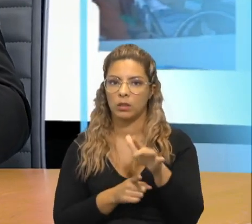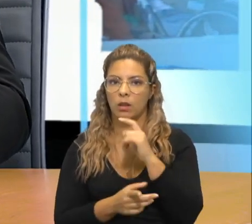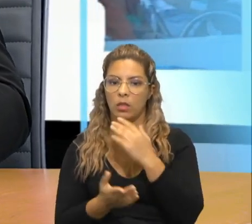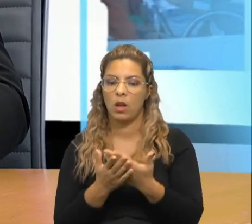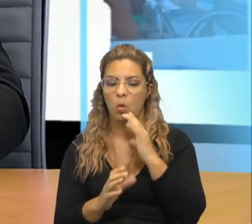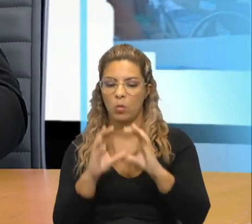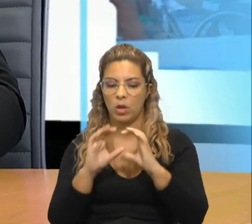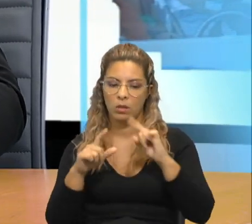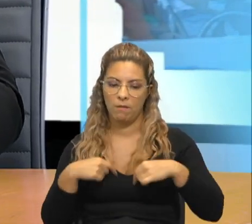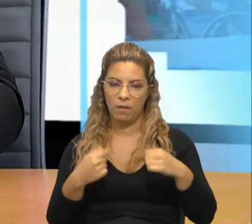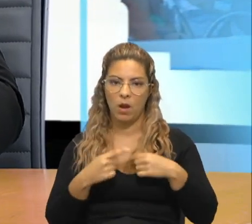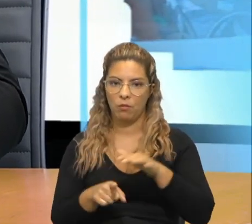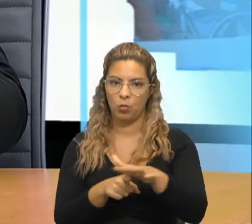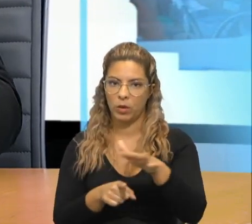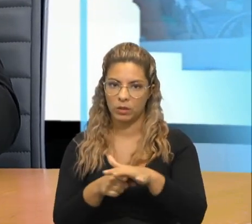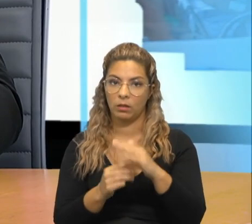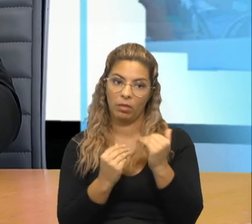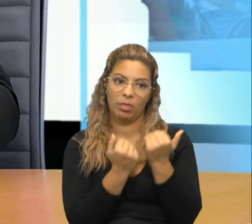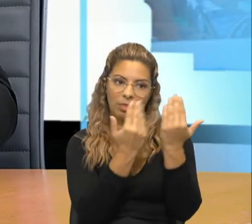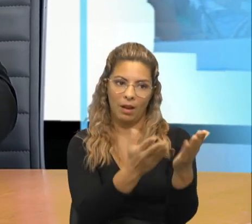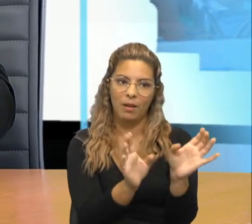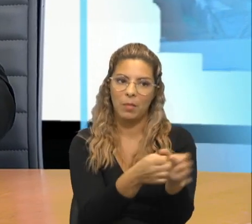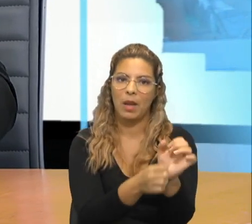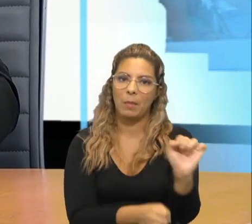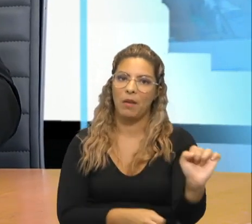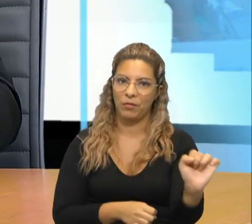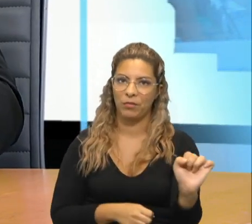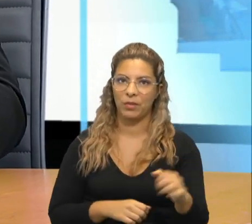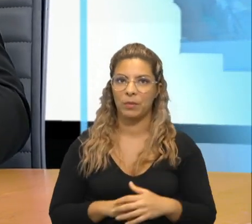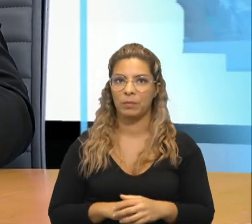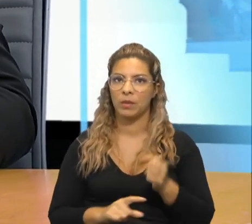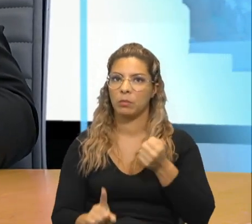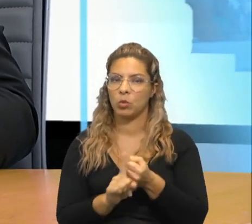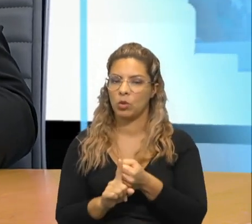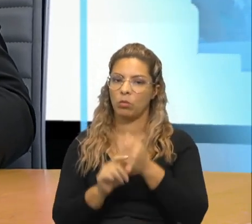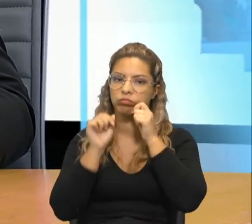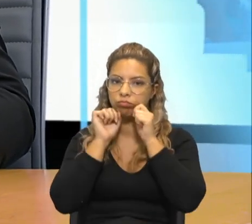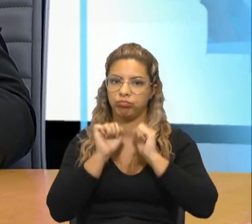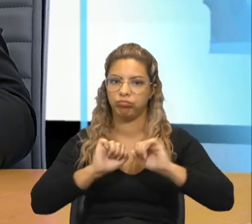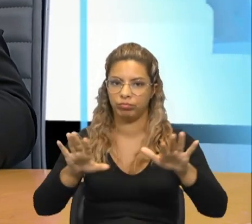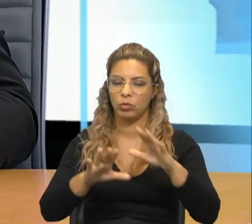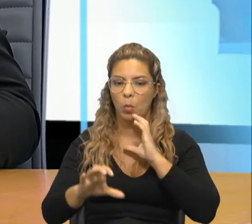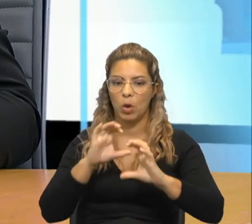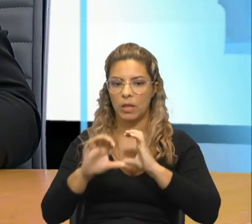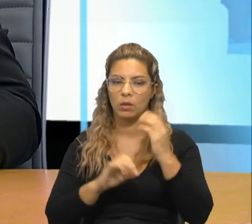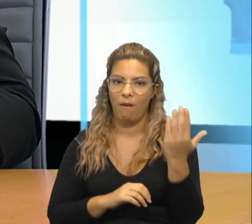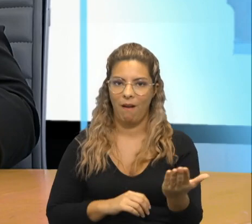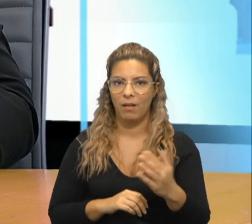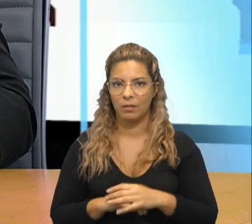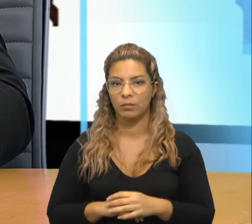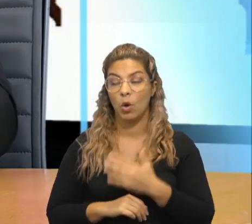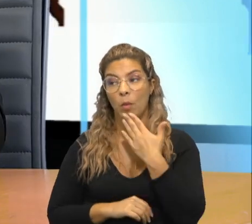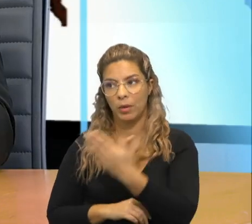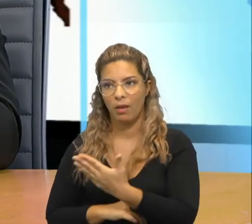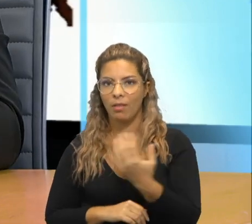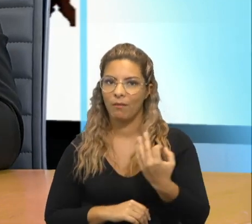comunicador para presentear a ti e a toda a equipa que tem essa missão de anunciar também, de comunicar. Não é? Muito obrigado desde já, porque de facto há